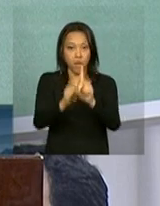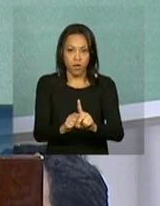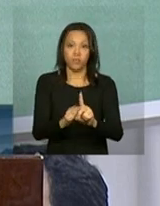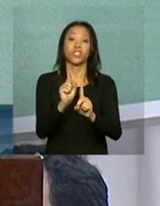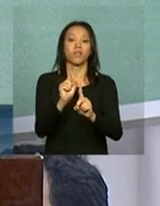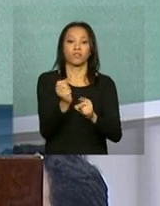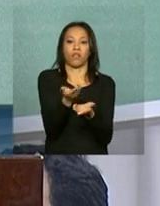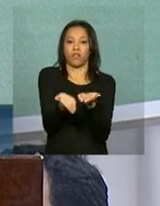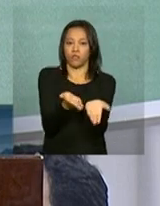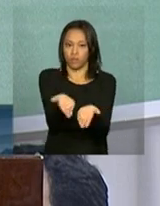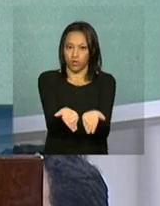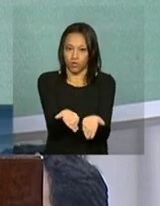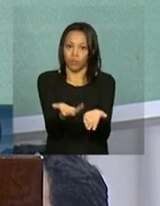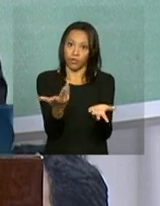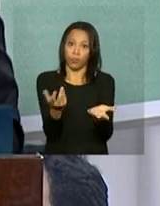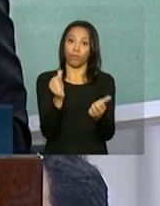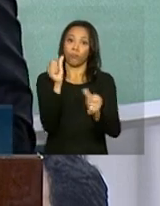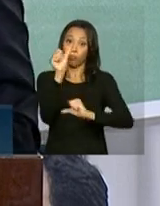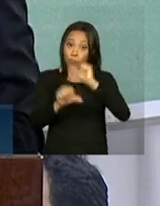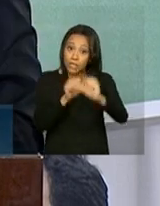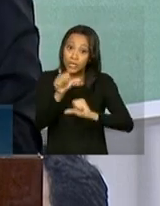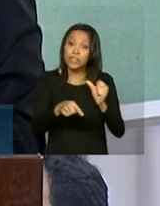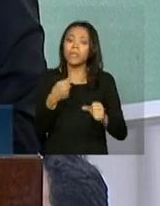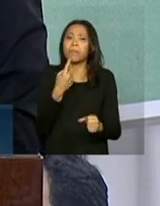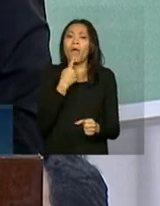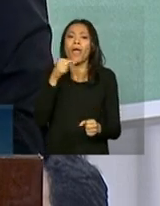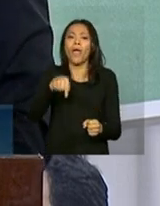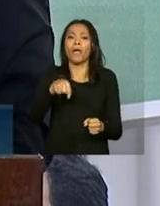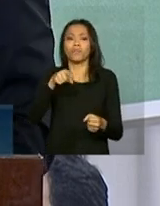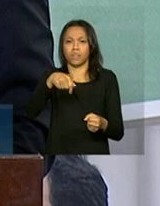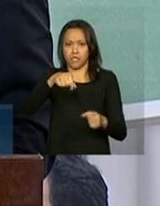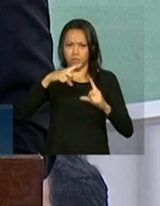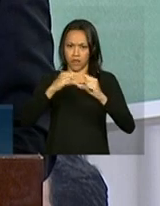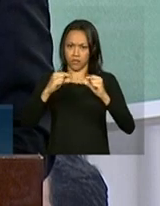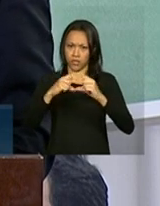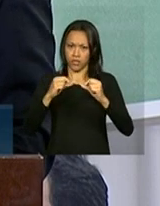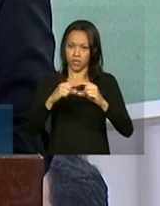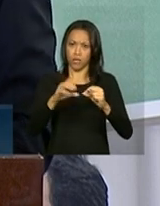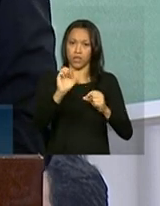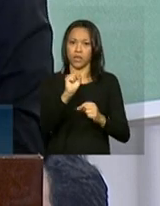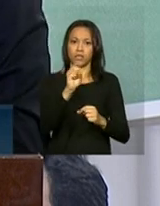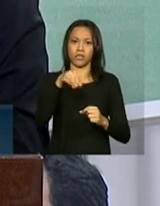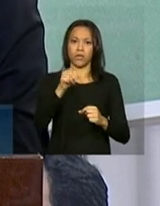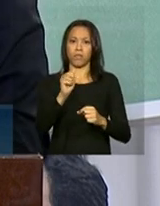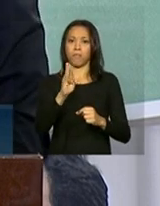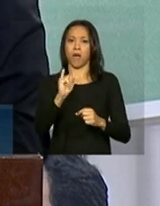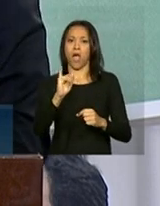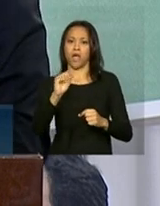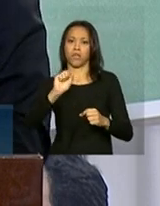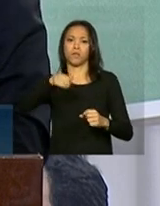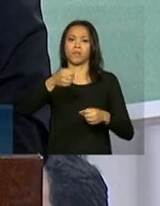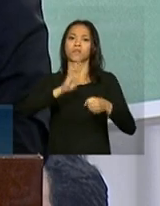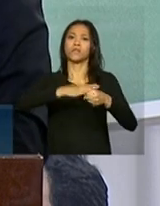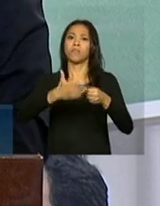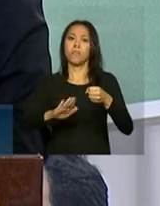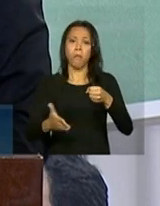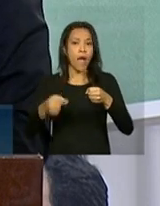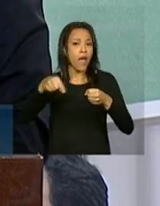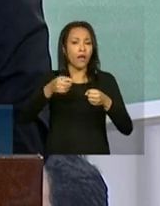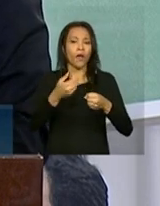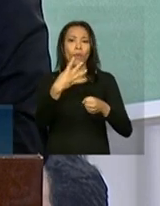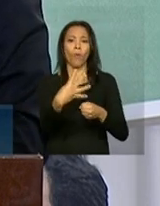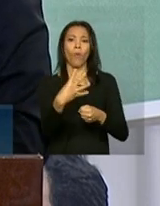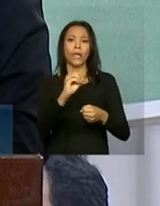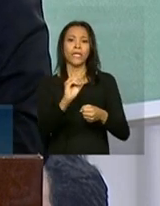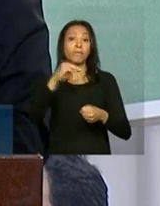atendimento. Mudanças como aqui em Samambaia, que dá 40 minutos aqui do centro de Brasília. Eu, no